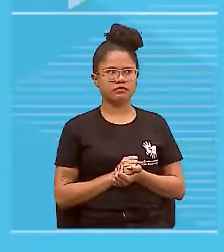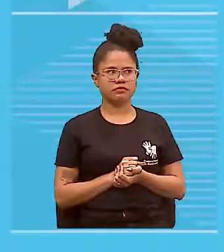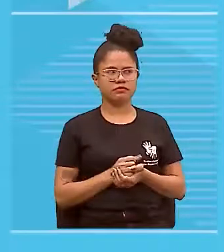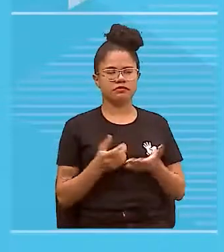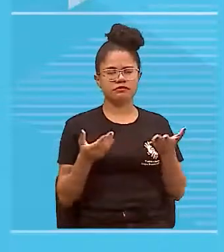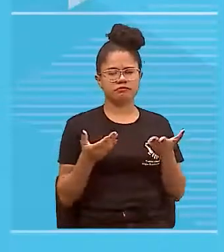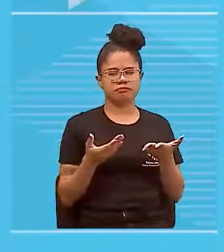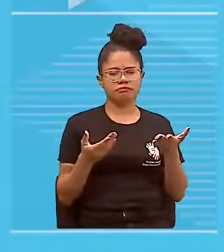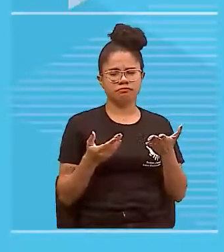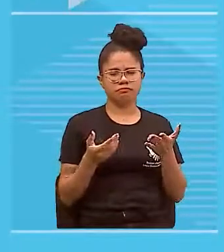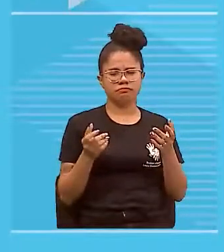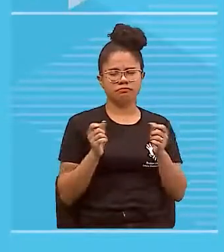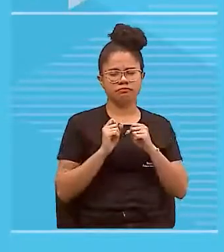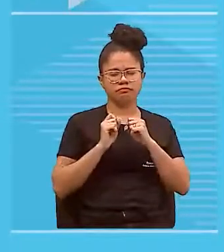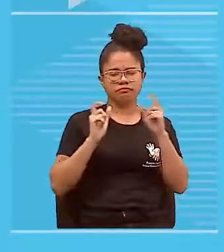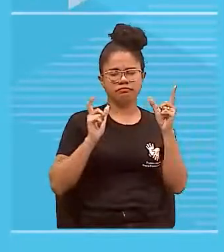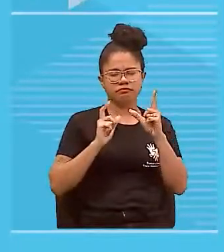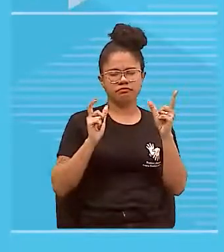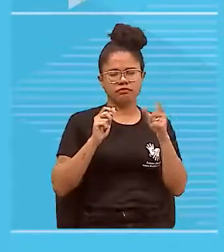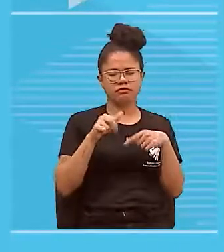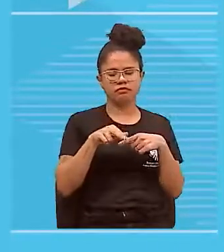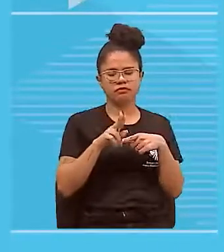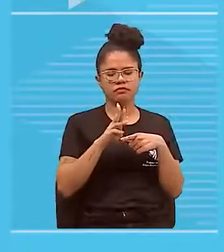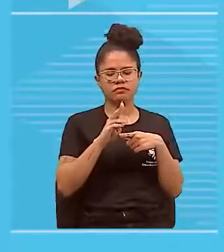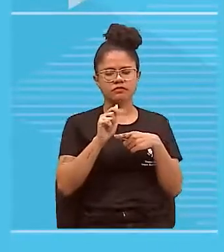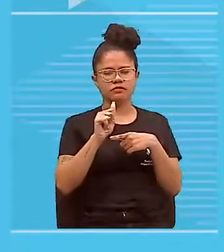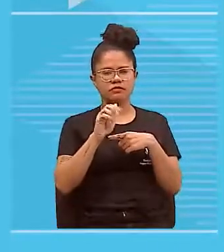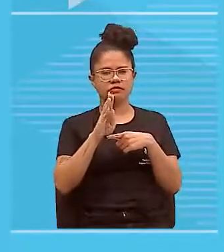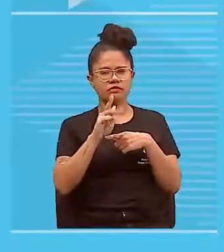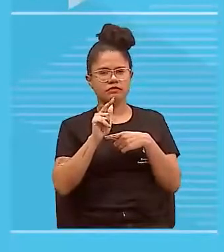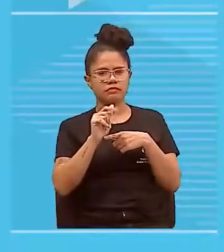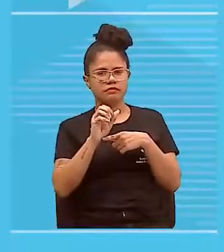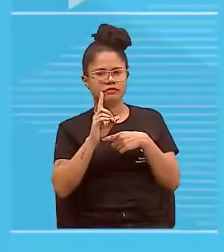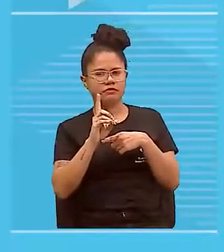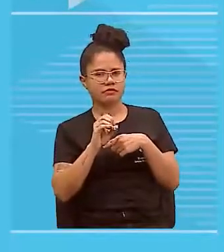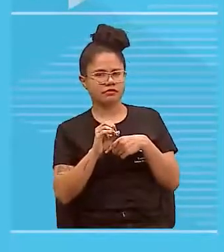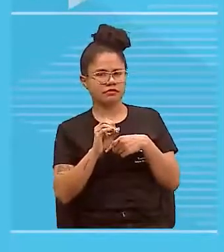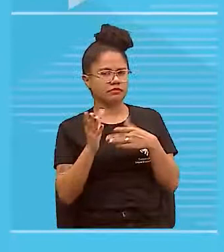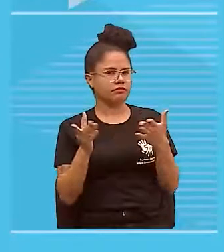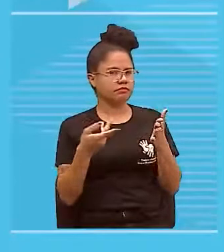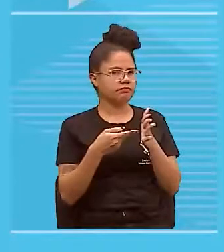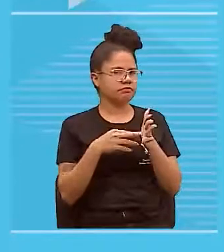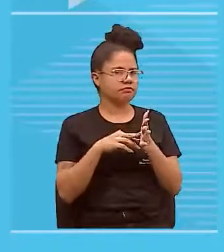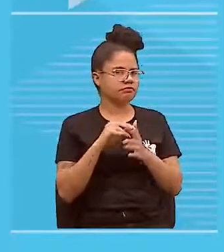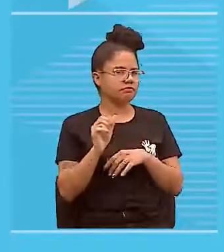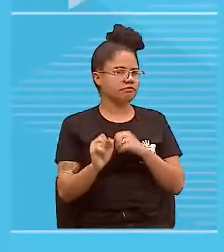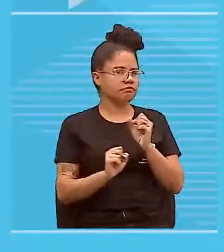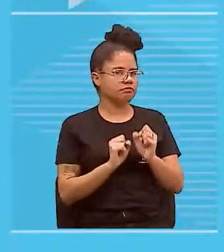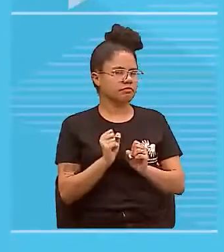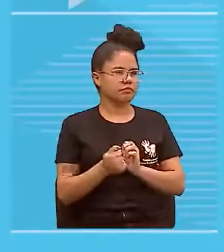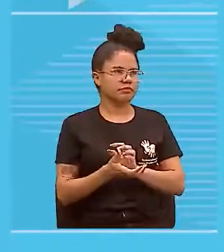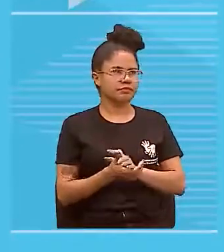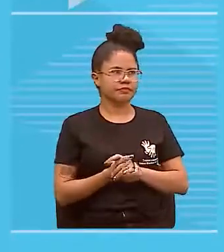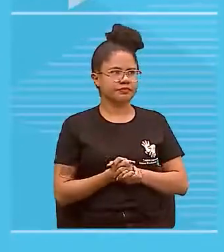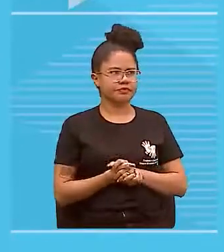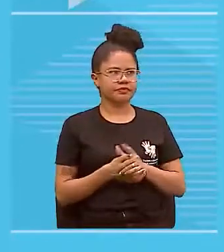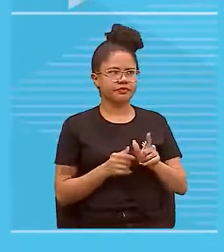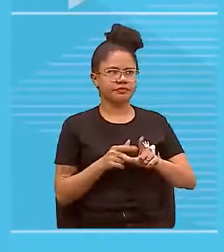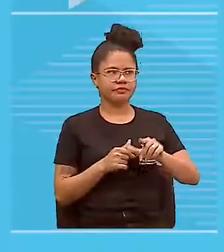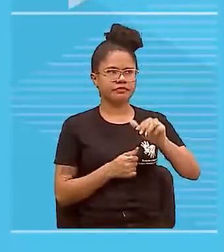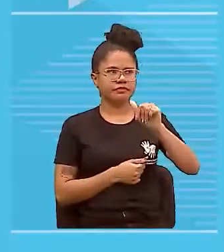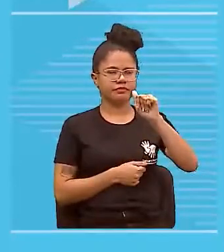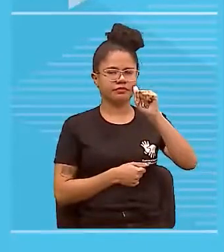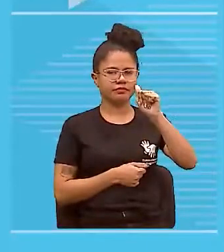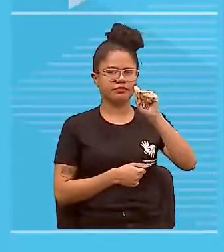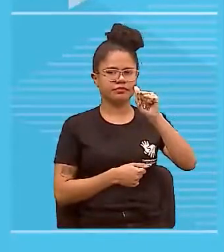amanheci no prato Eu Nasci de esconder o sol e o nariz amanhã com chipa vamos lá desencantado e